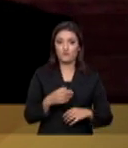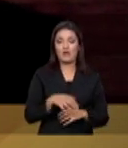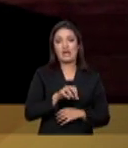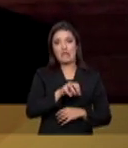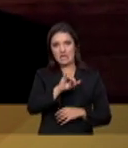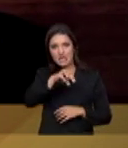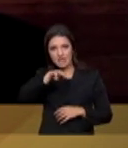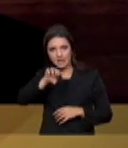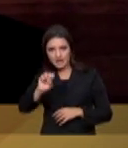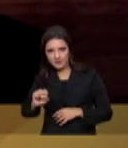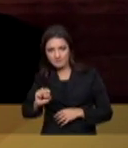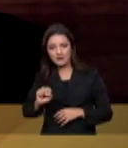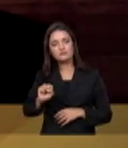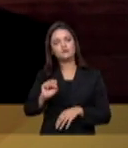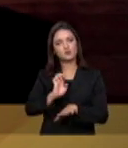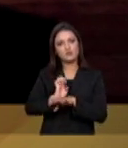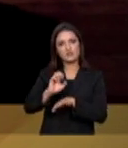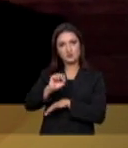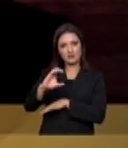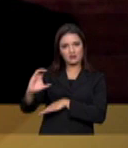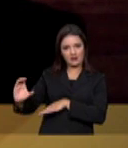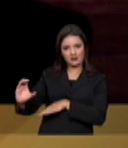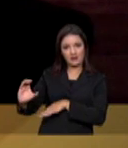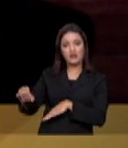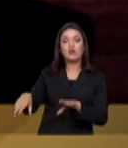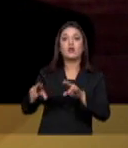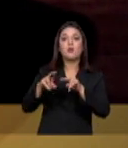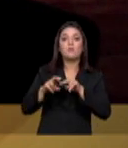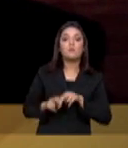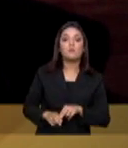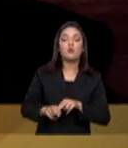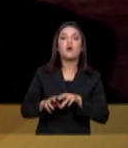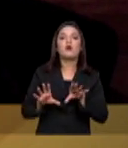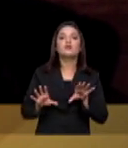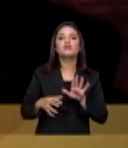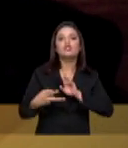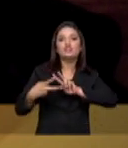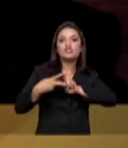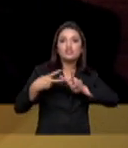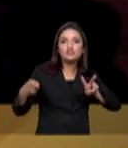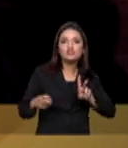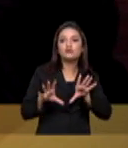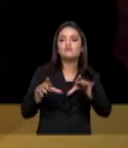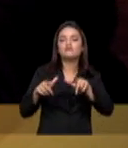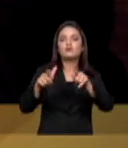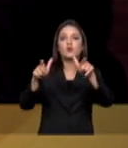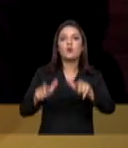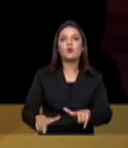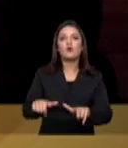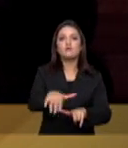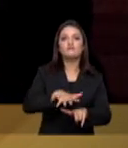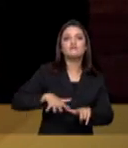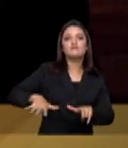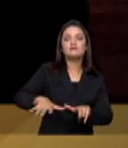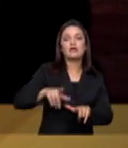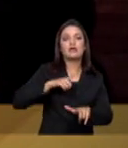Catarina em face de índios da etnia na área